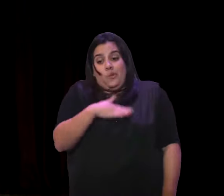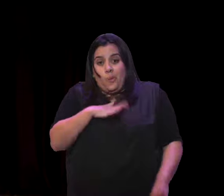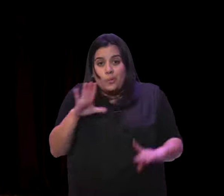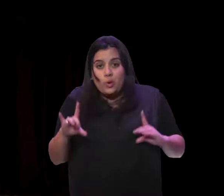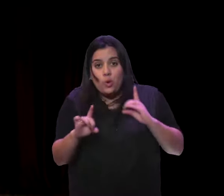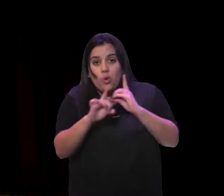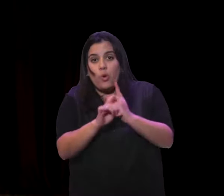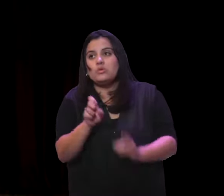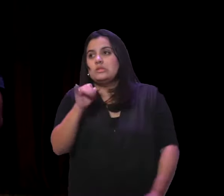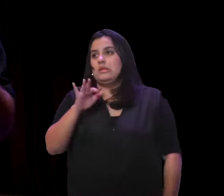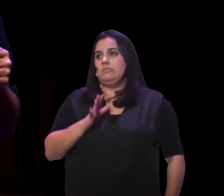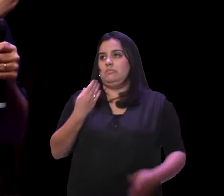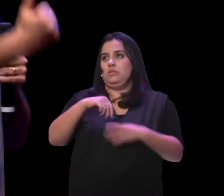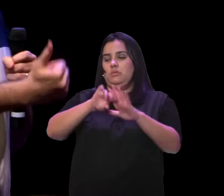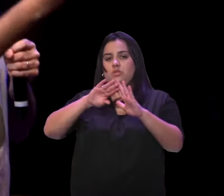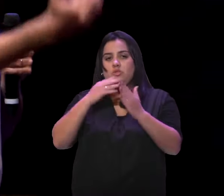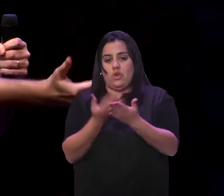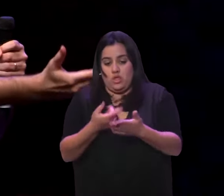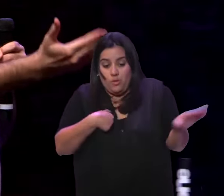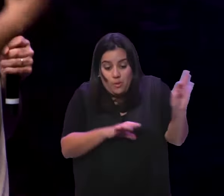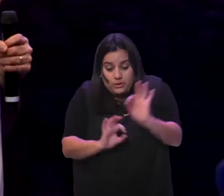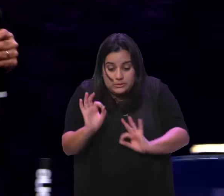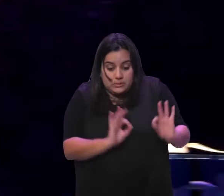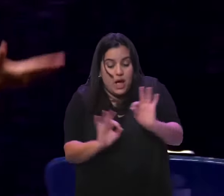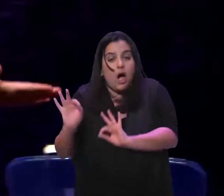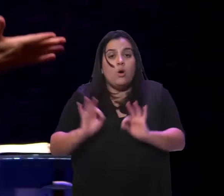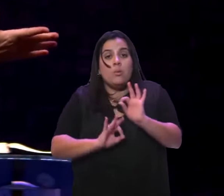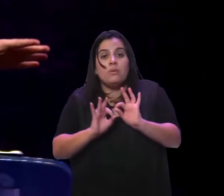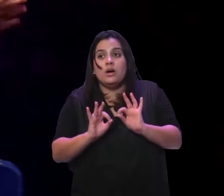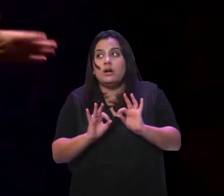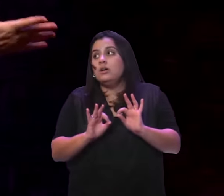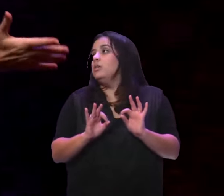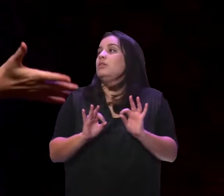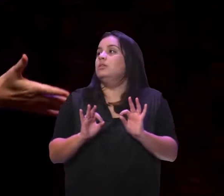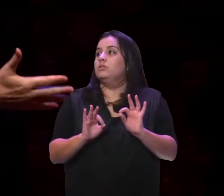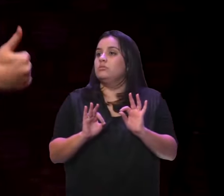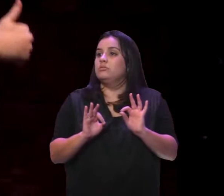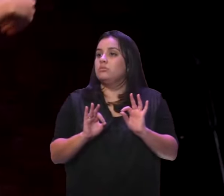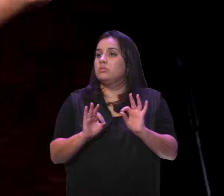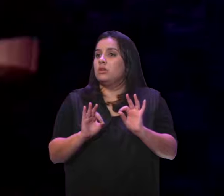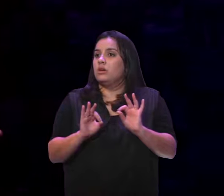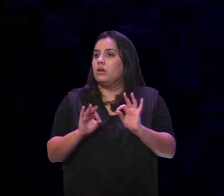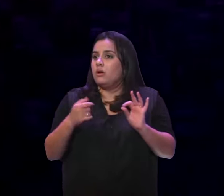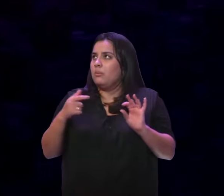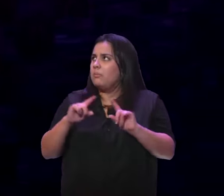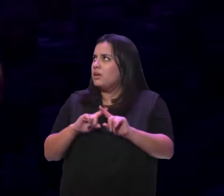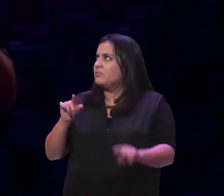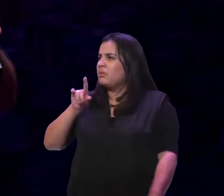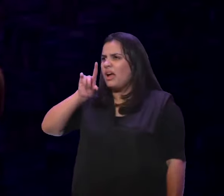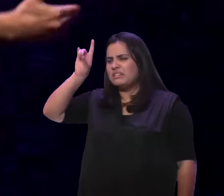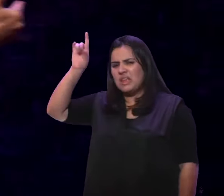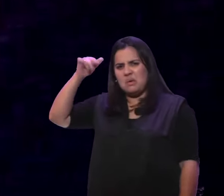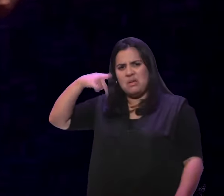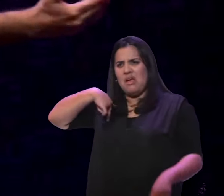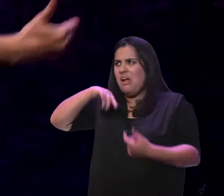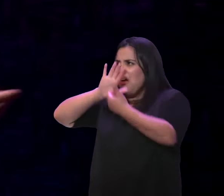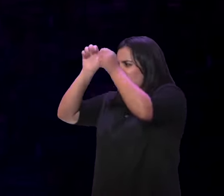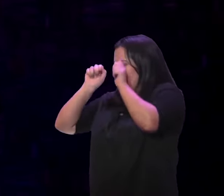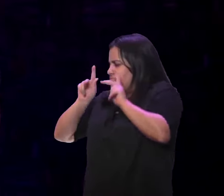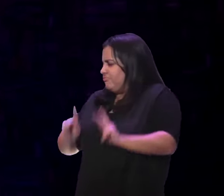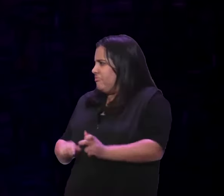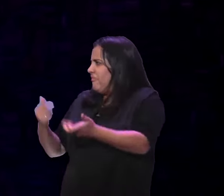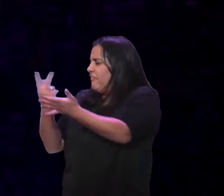colégio militar, eu me arrumo e não me apresento certinho para Deus, não me apresento de qualquer jeito diante